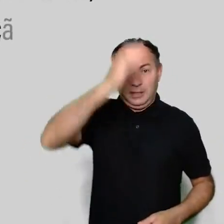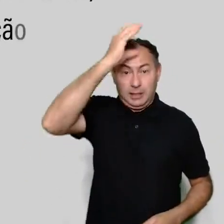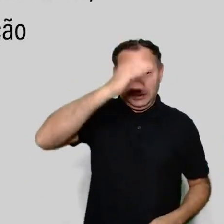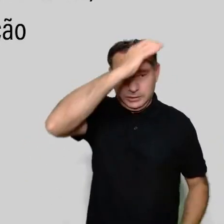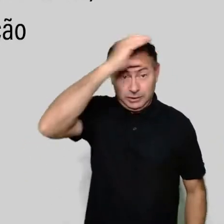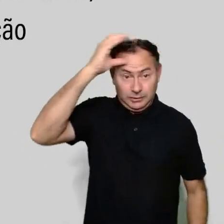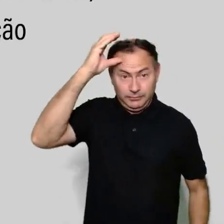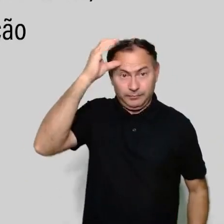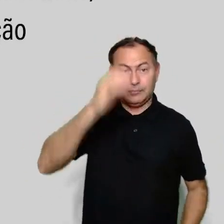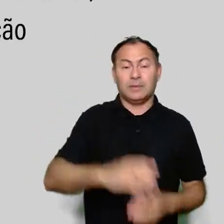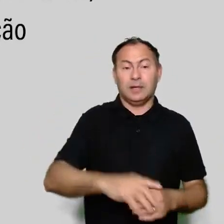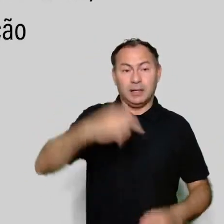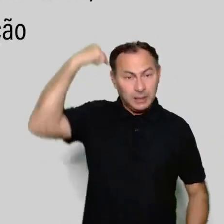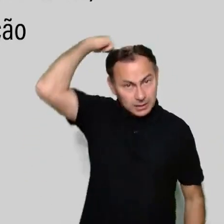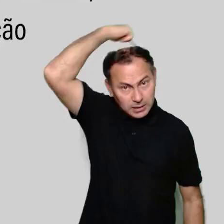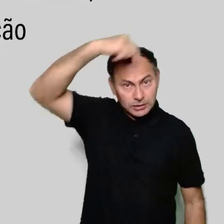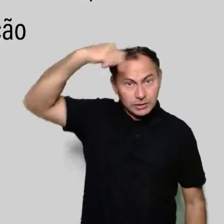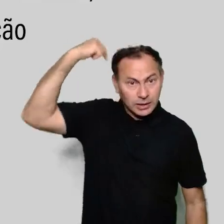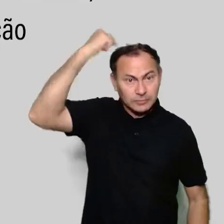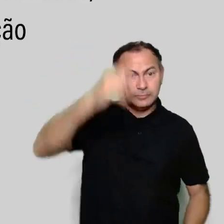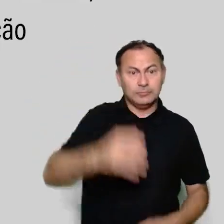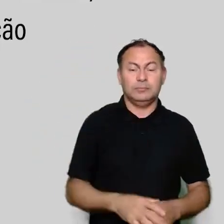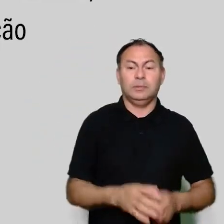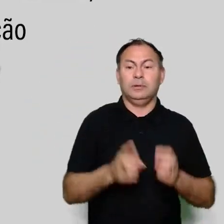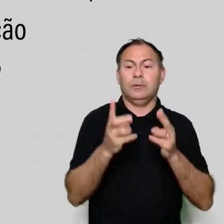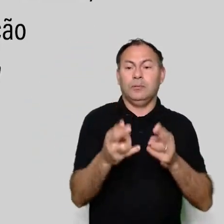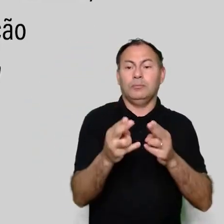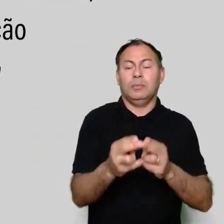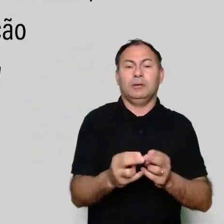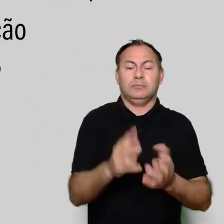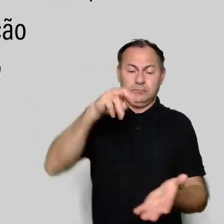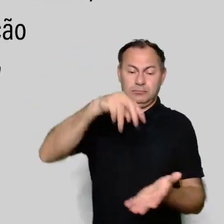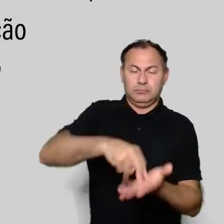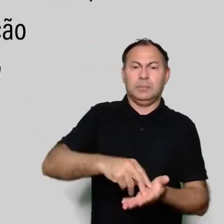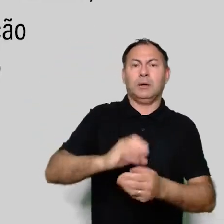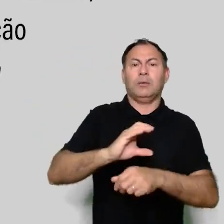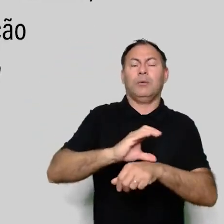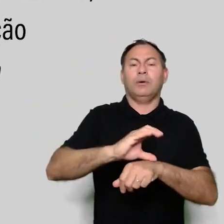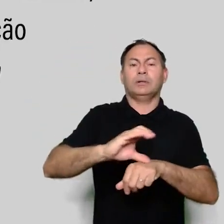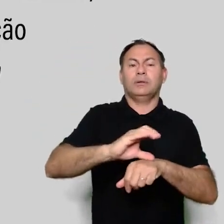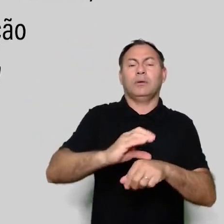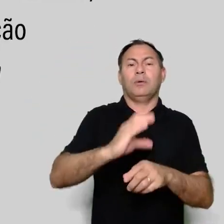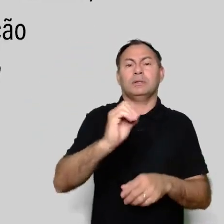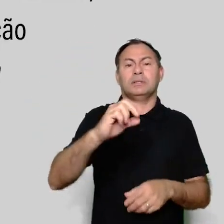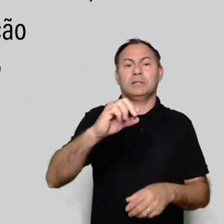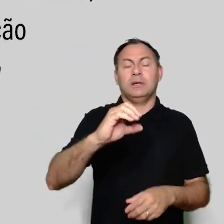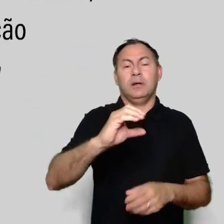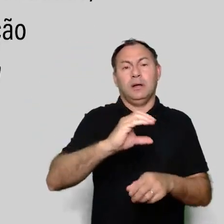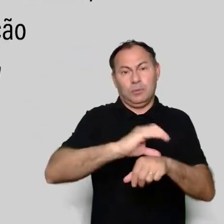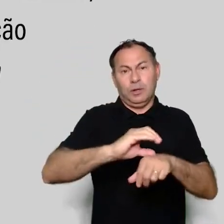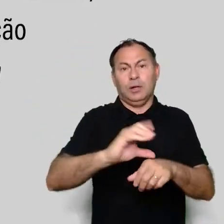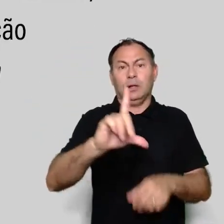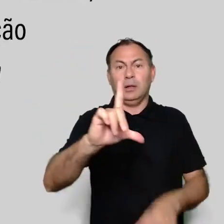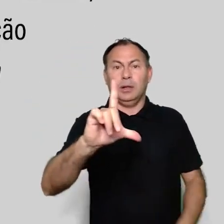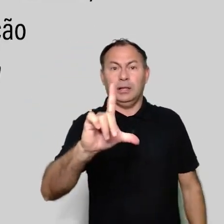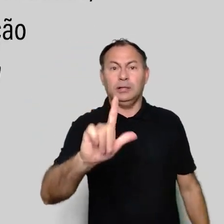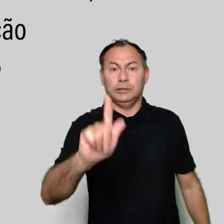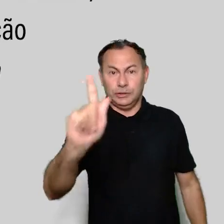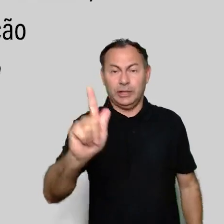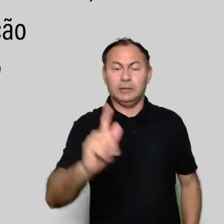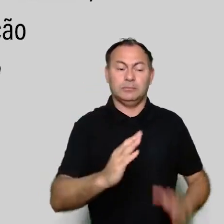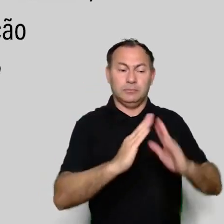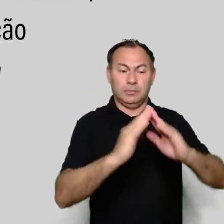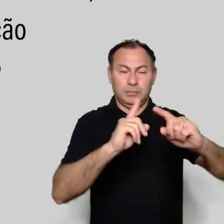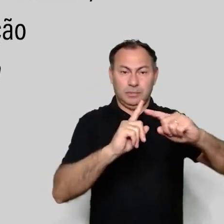vida cristã, a santidade, como afirma a Constituição Conciliar Lomengêncio sobre a